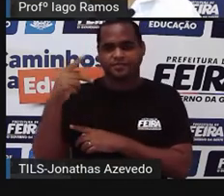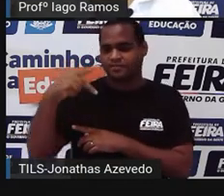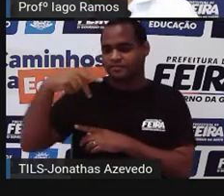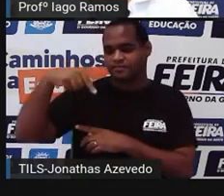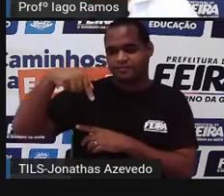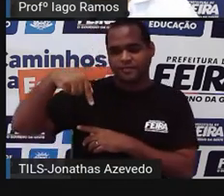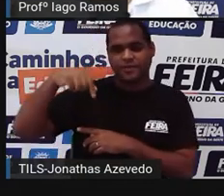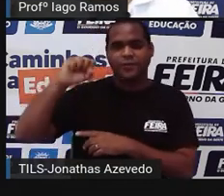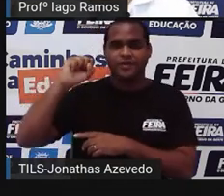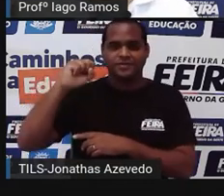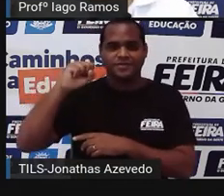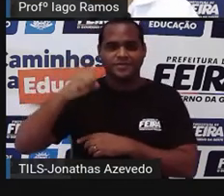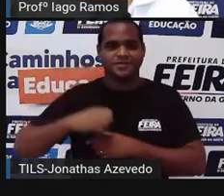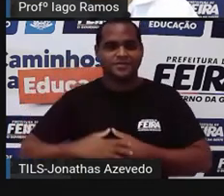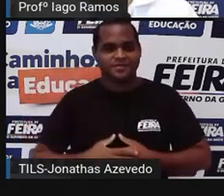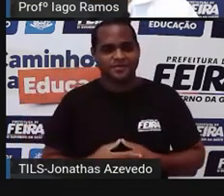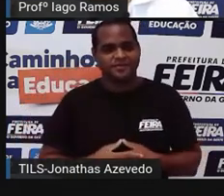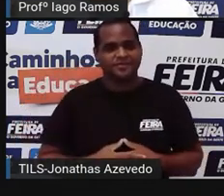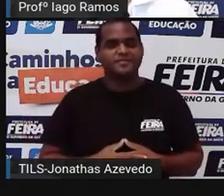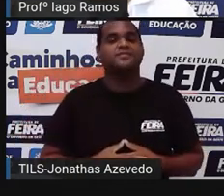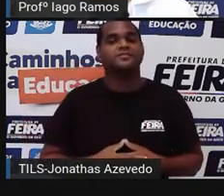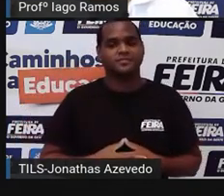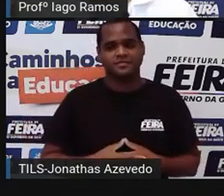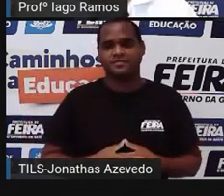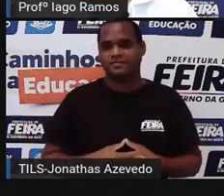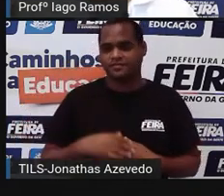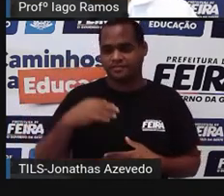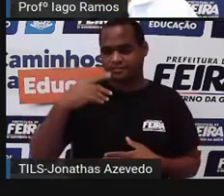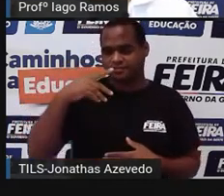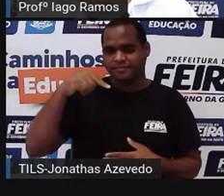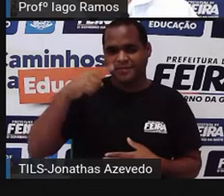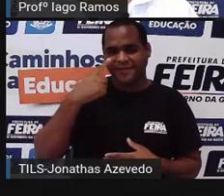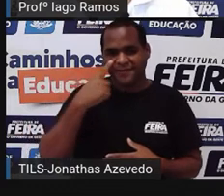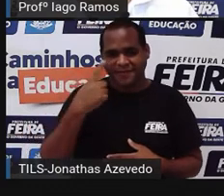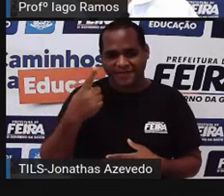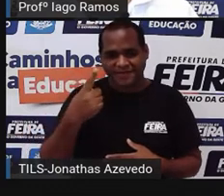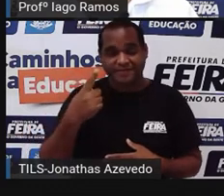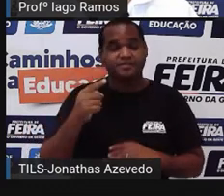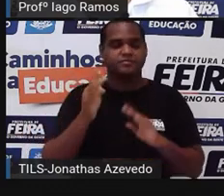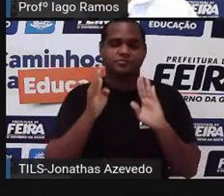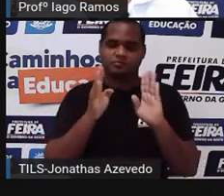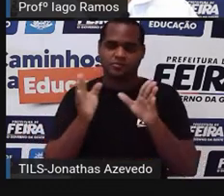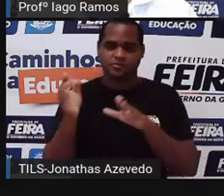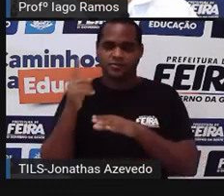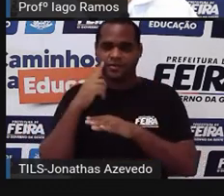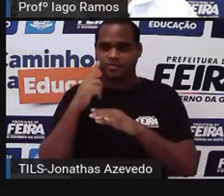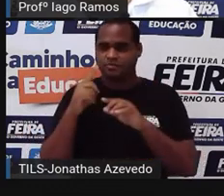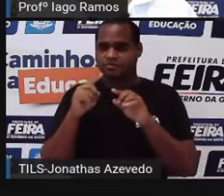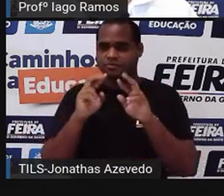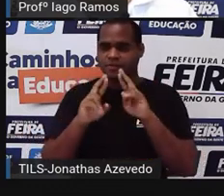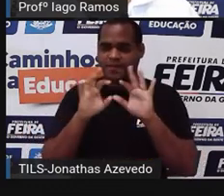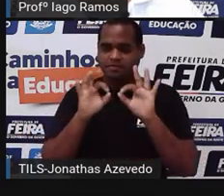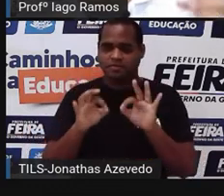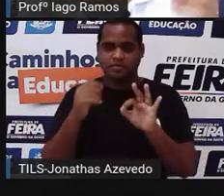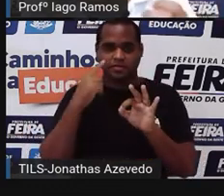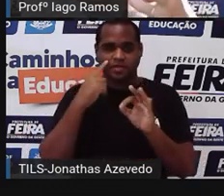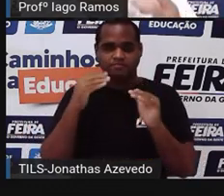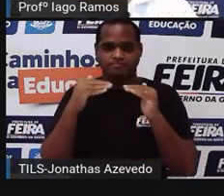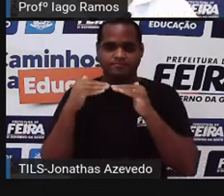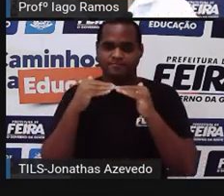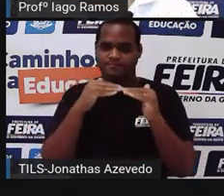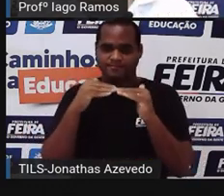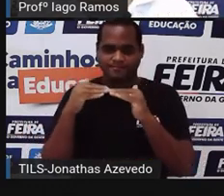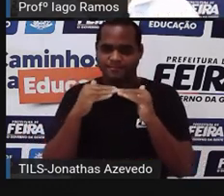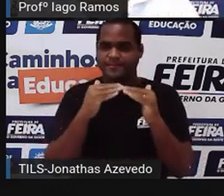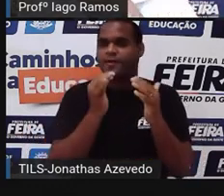pq mede 8 tá E aí a gente viu que a gente faz uma razão entre esses lábios com